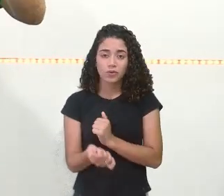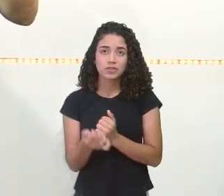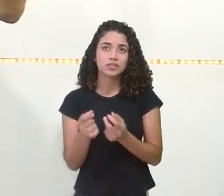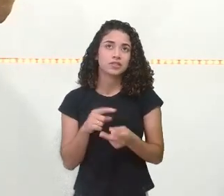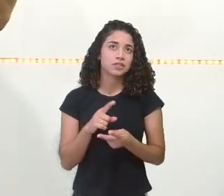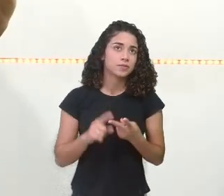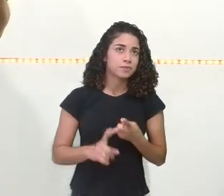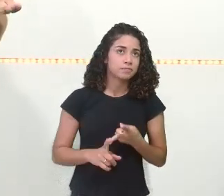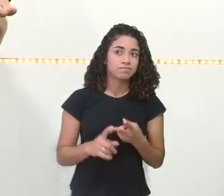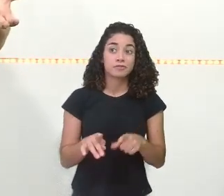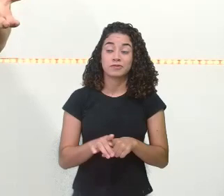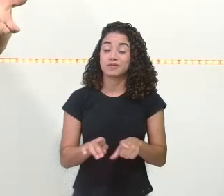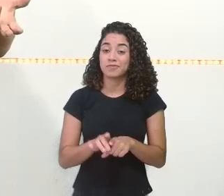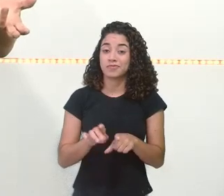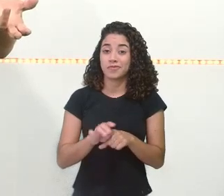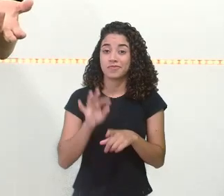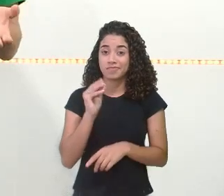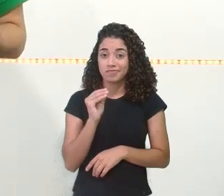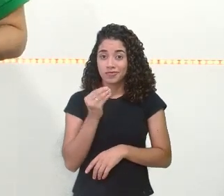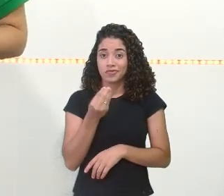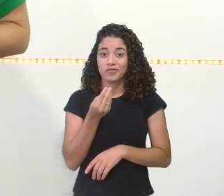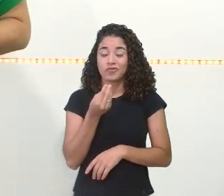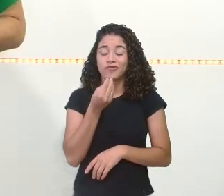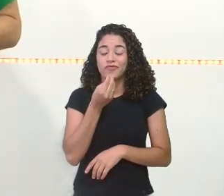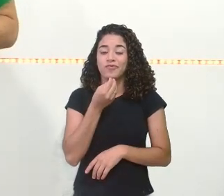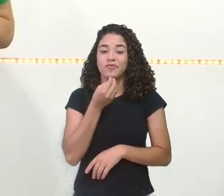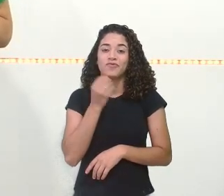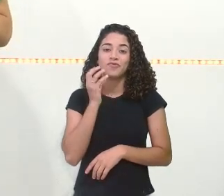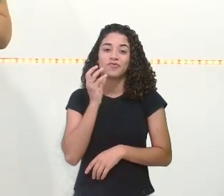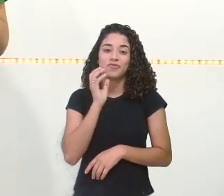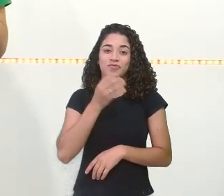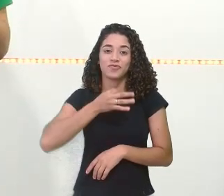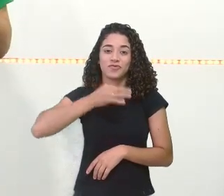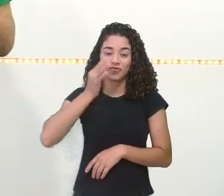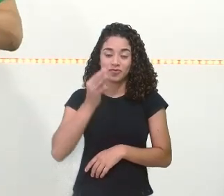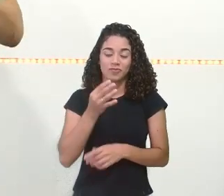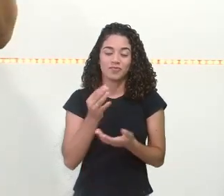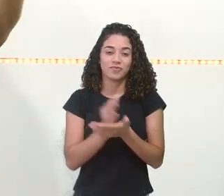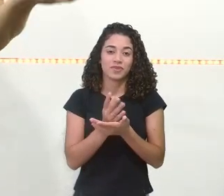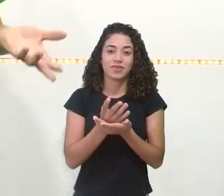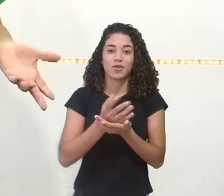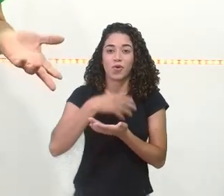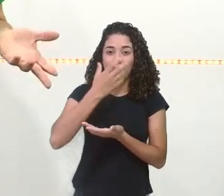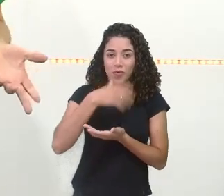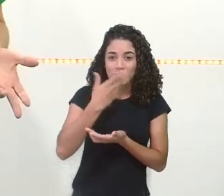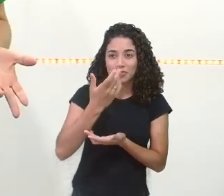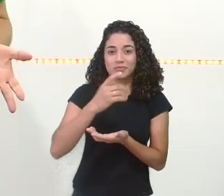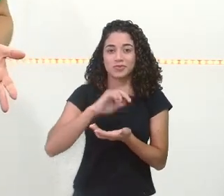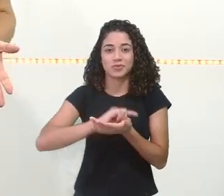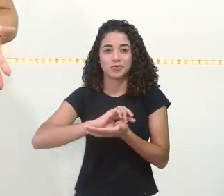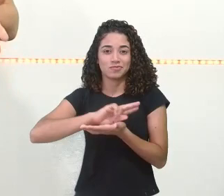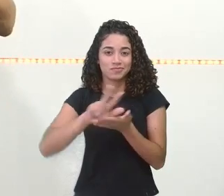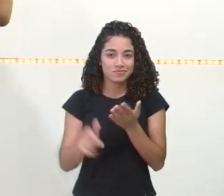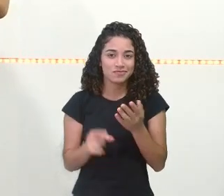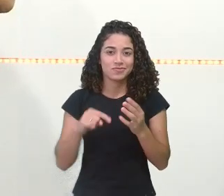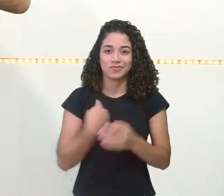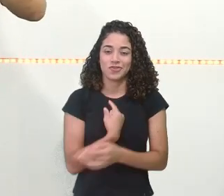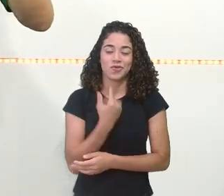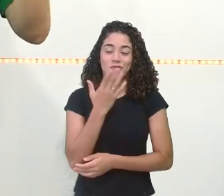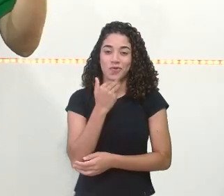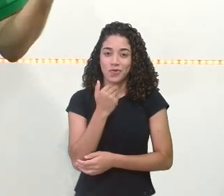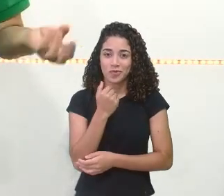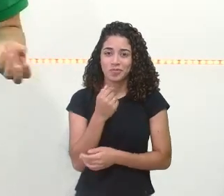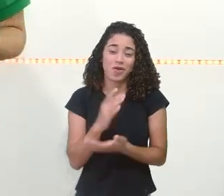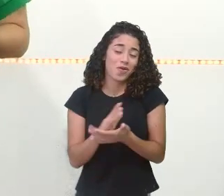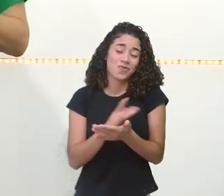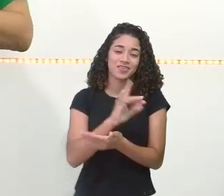existir algumas frutas também que a gente come, né? Para existir, algumas não, perdão, todas as frutas que a gente come. Então